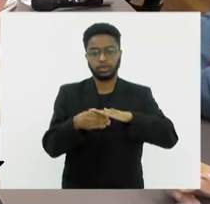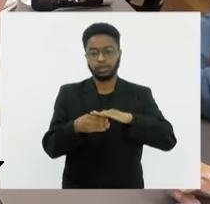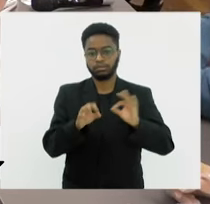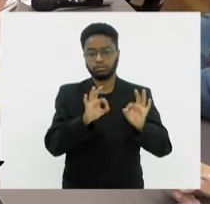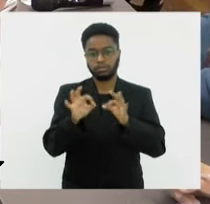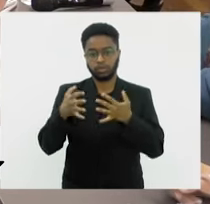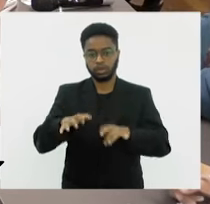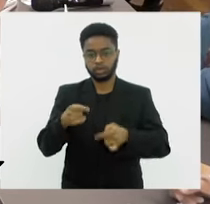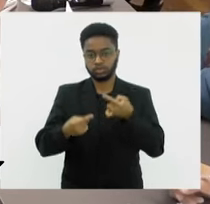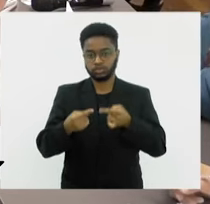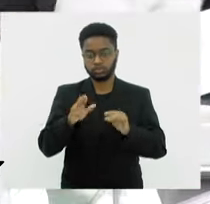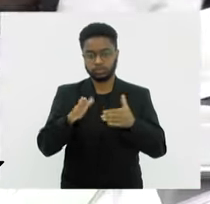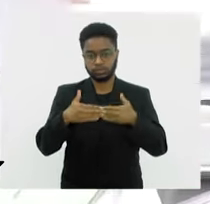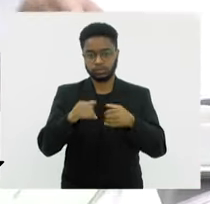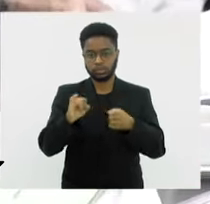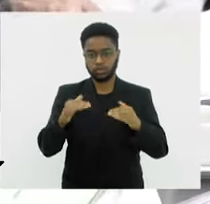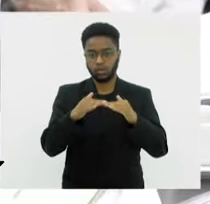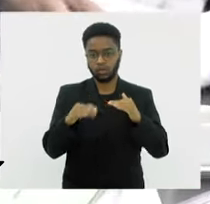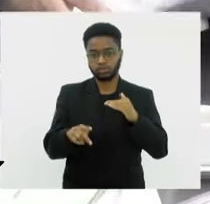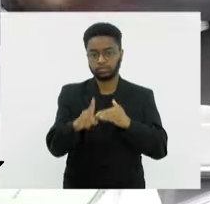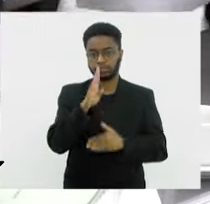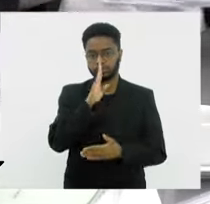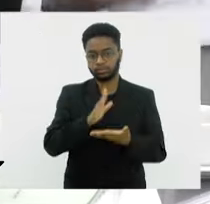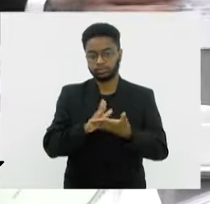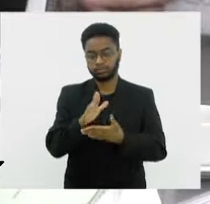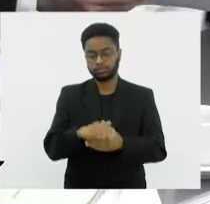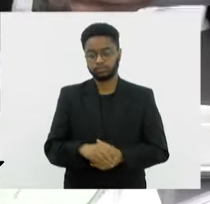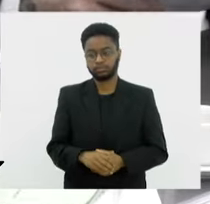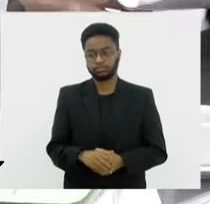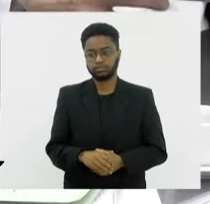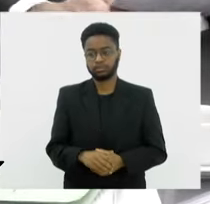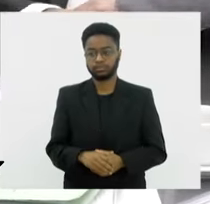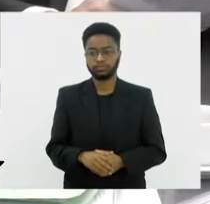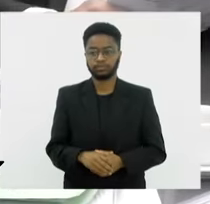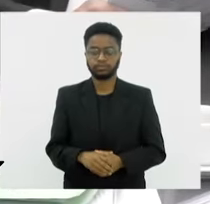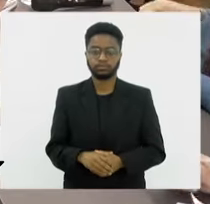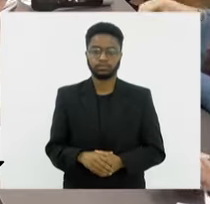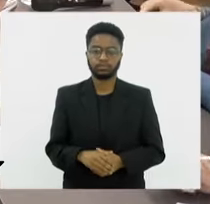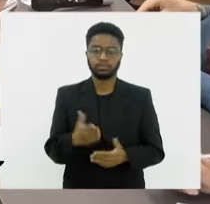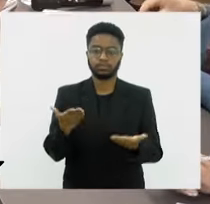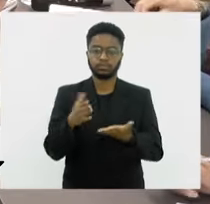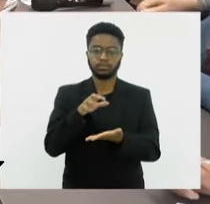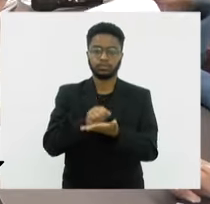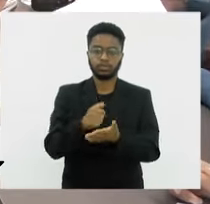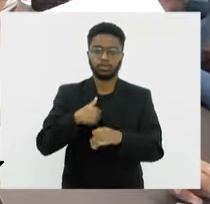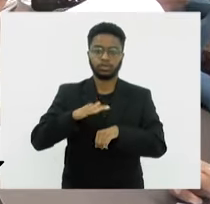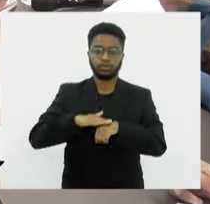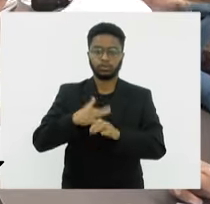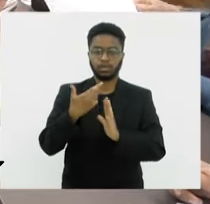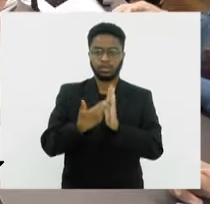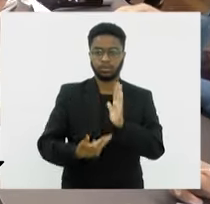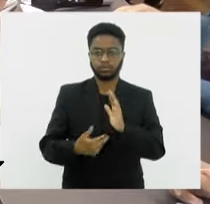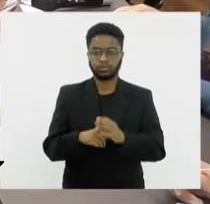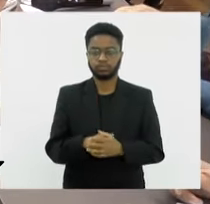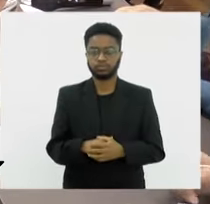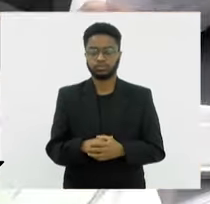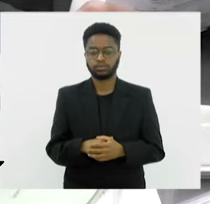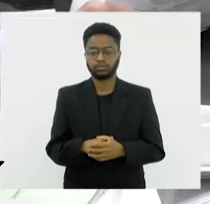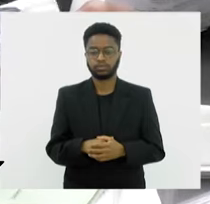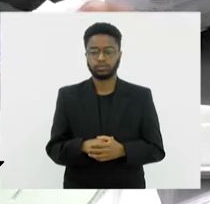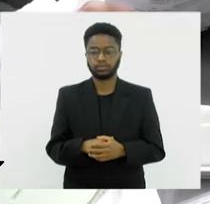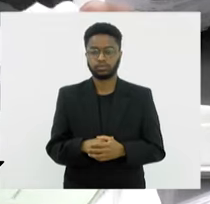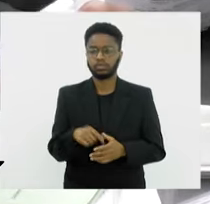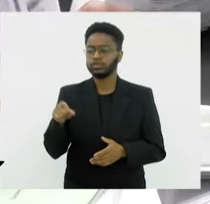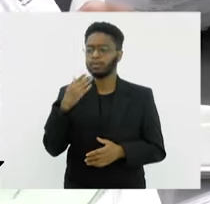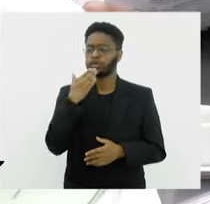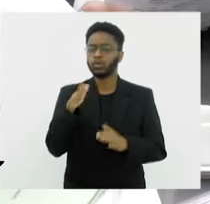encerrada a discussão e votação. Os senhores que aprovam, permaneçam como estão, aprovado. Deixa consignada que eu sou o novo relator. Qual é o que Vossa